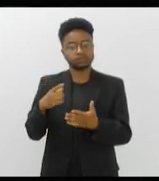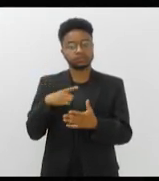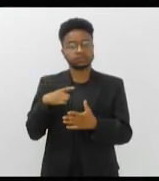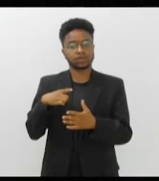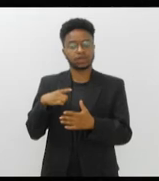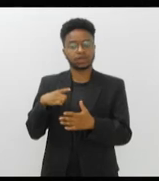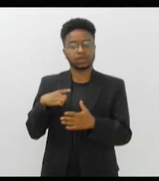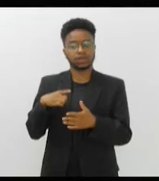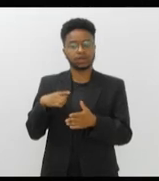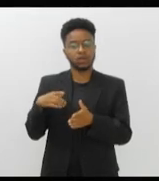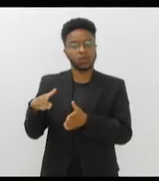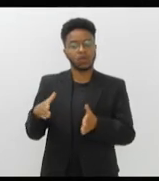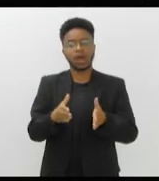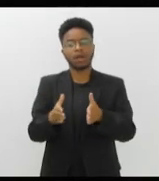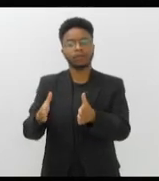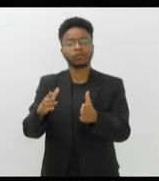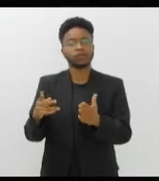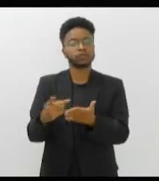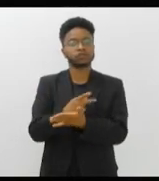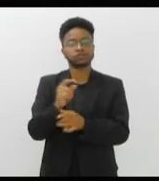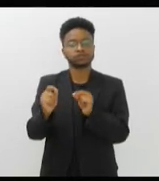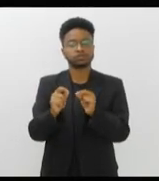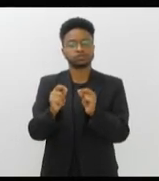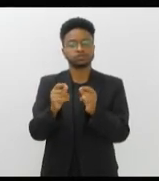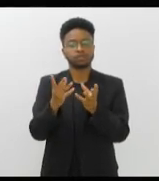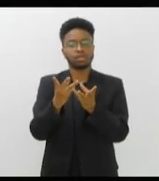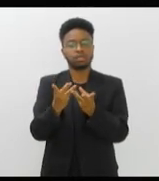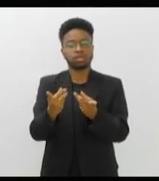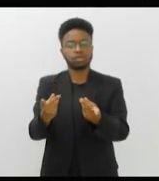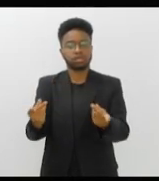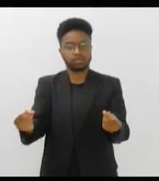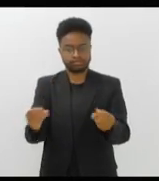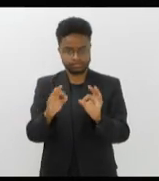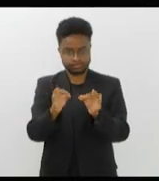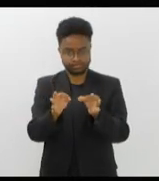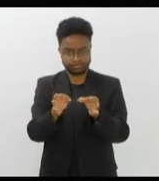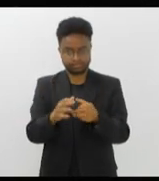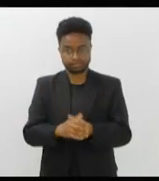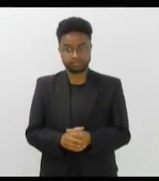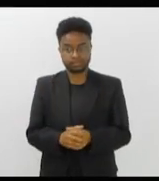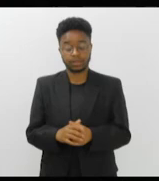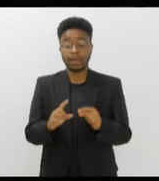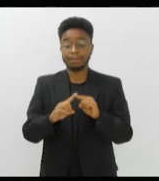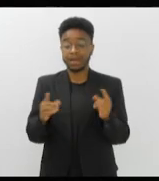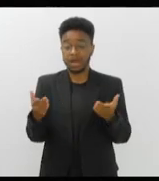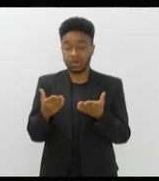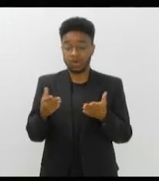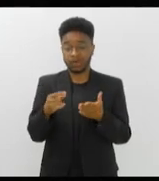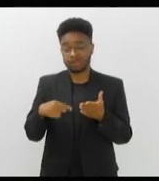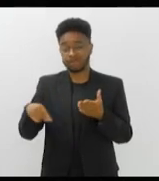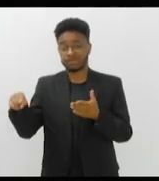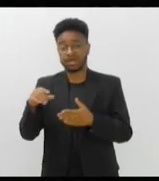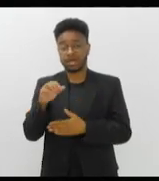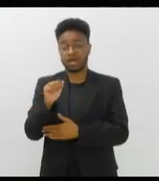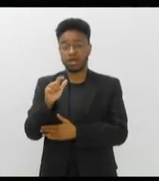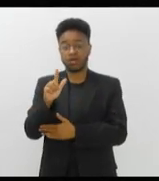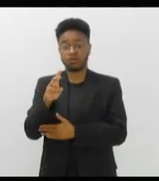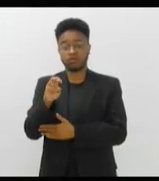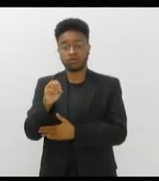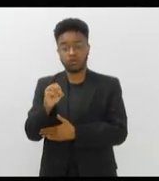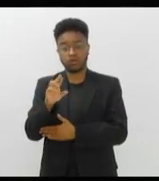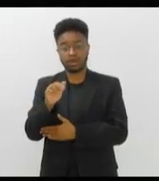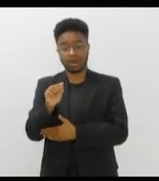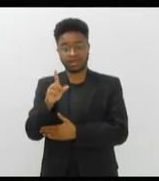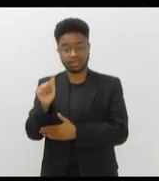acontecia com esse ônibus ia esvaziando né agora ainda até Alvorada ele vai ficando cada